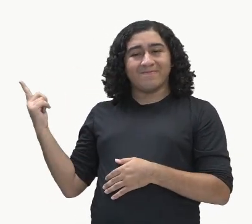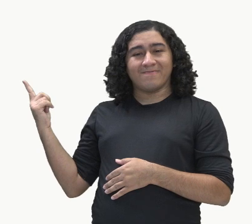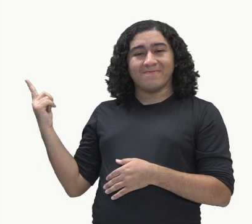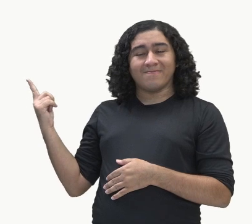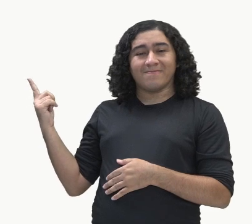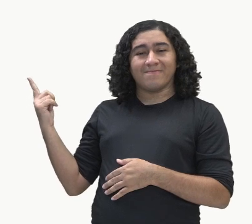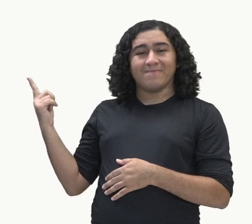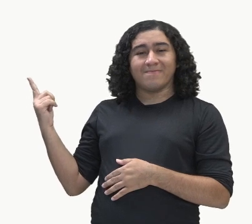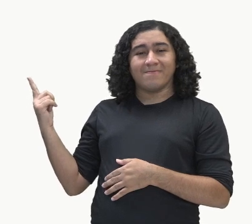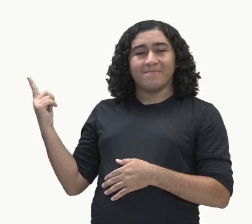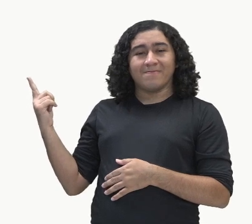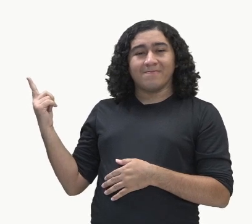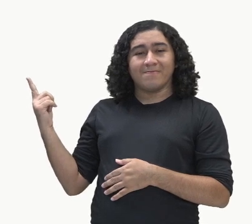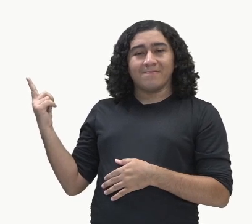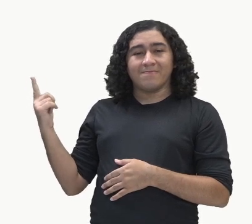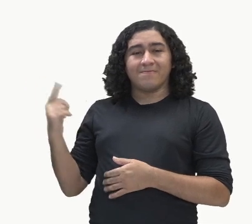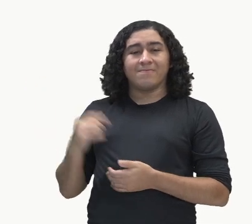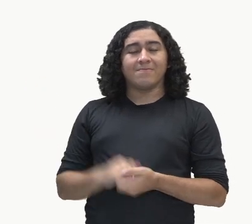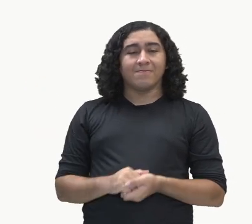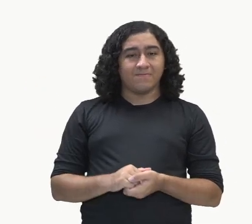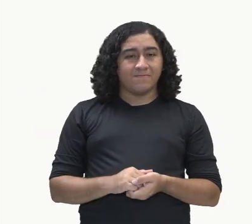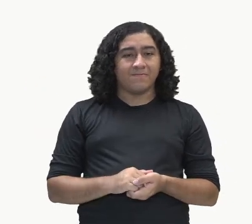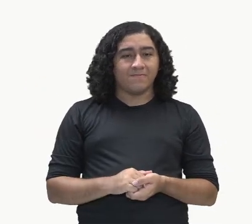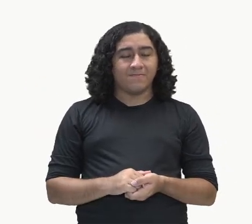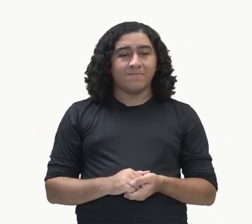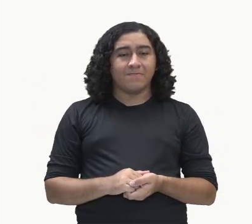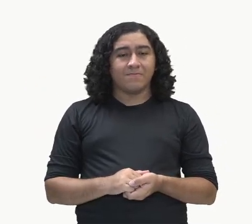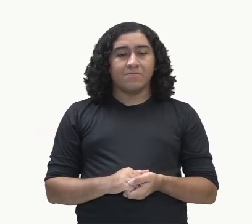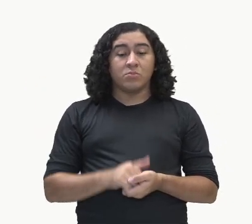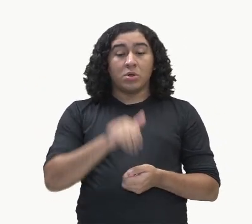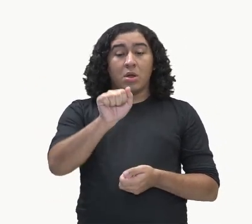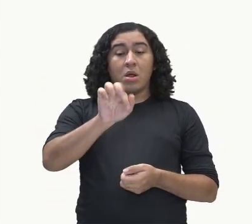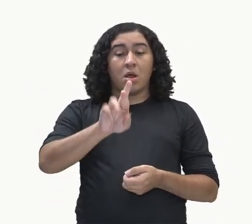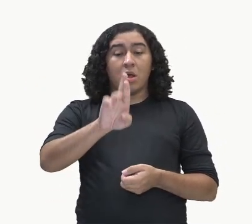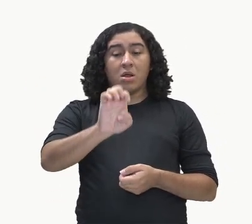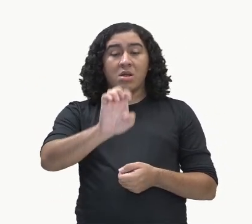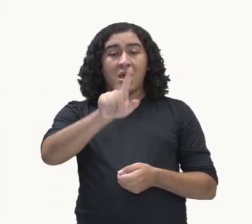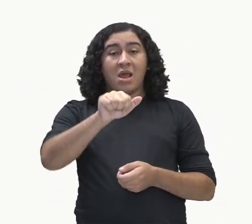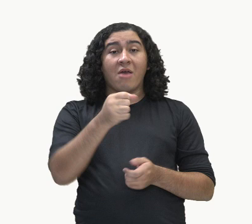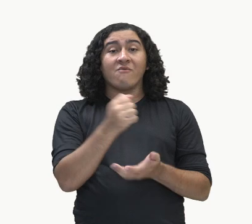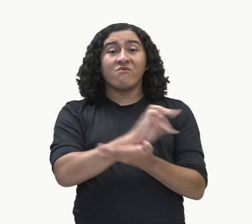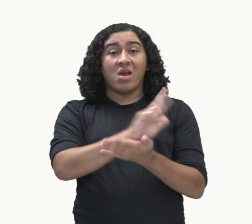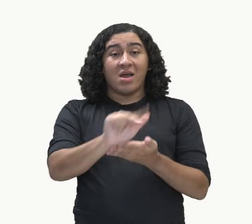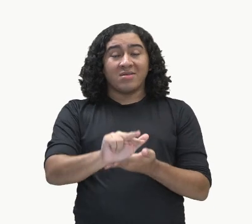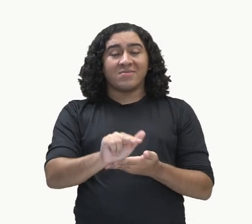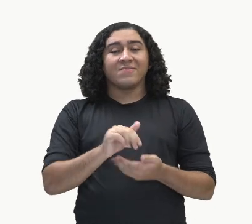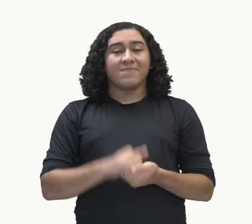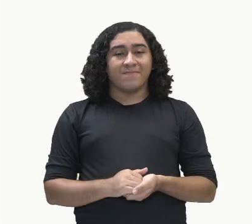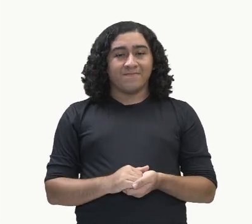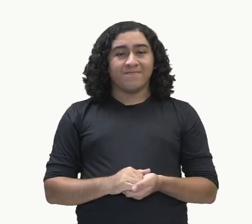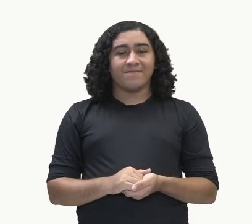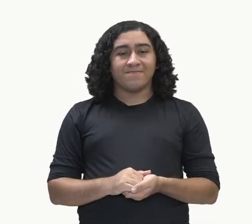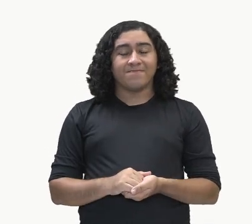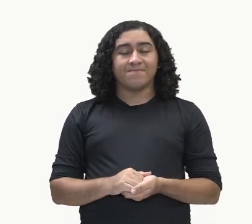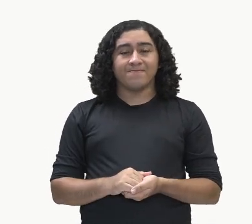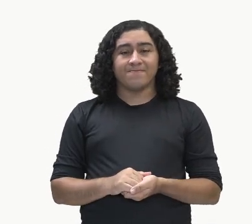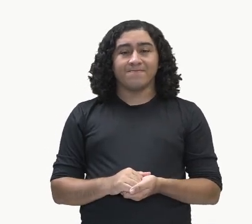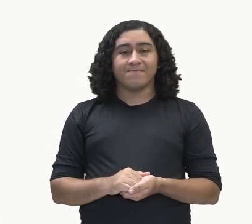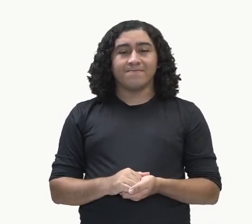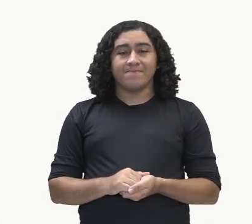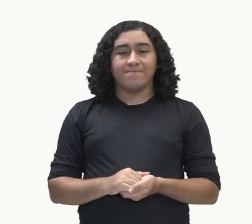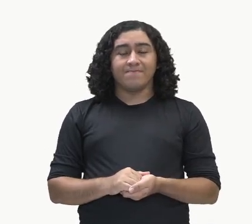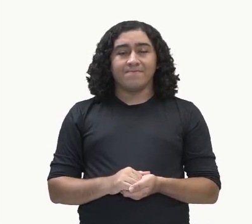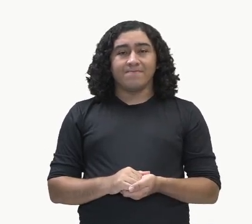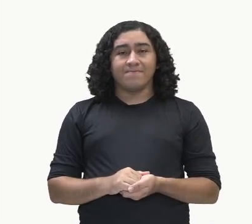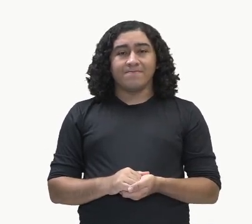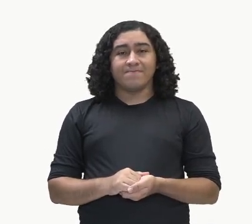Então, aqueles, aquelas, are, olha, está no plural, não é isso? Aqueles, aquelas são, are,